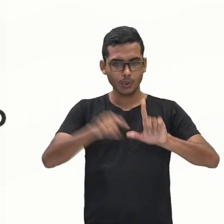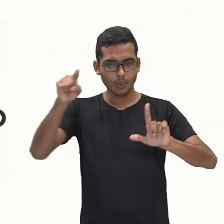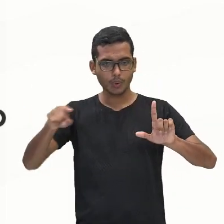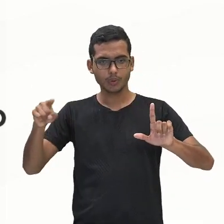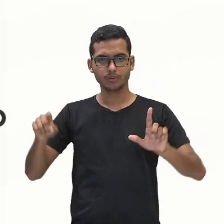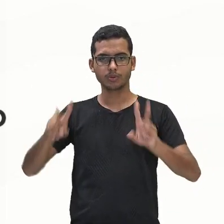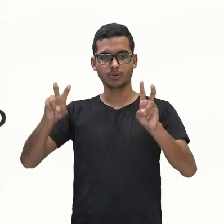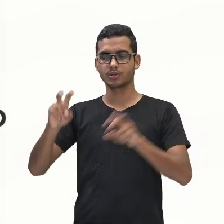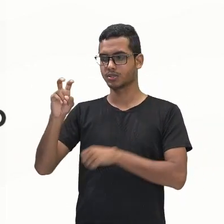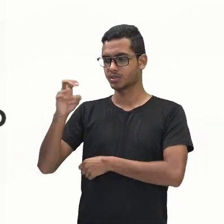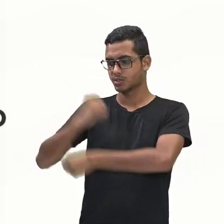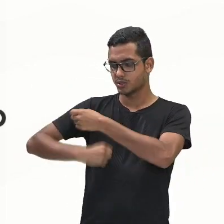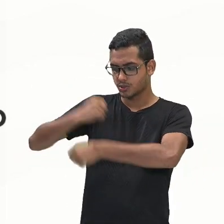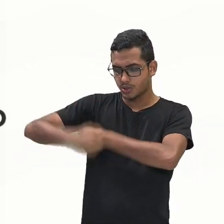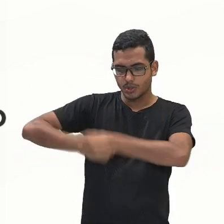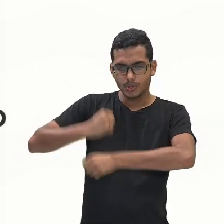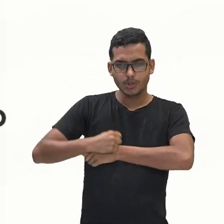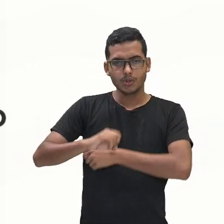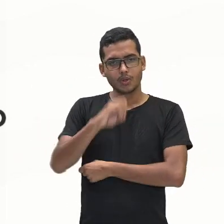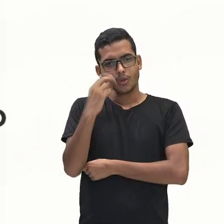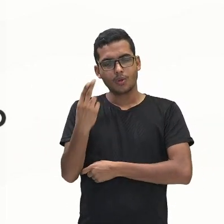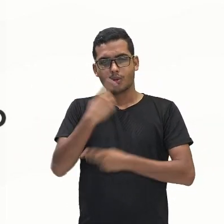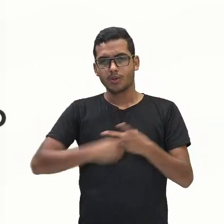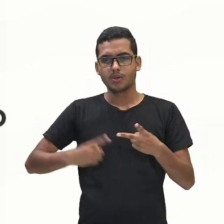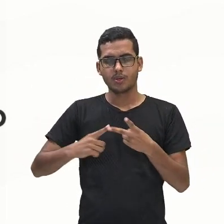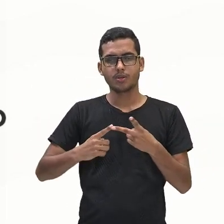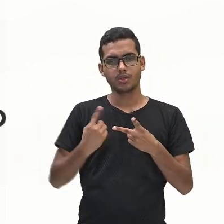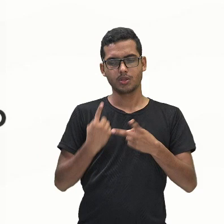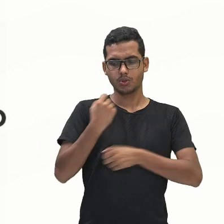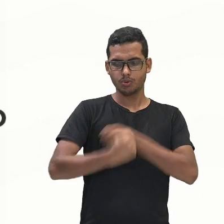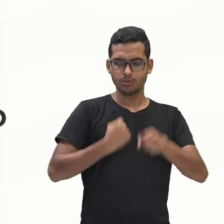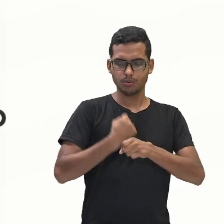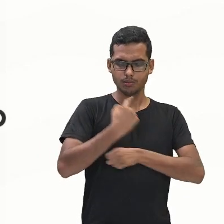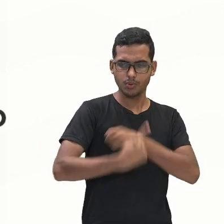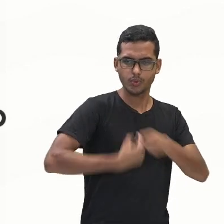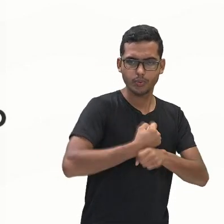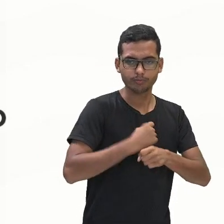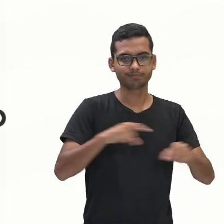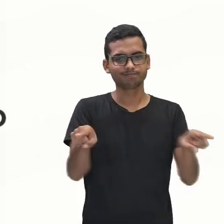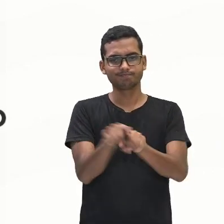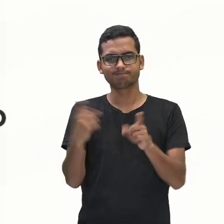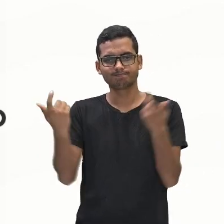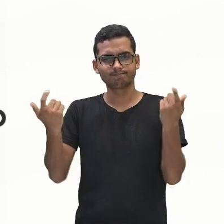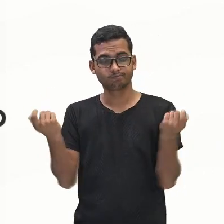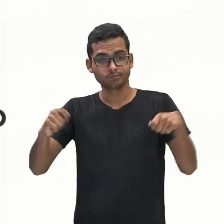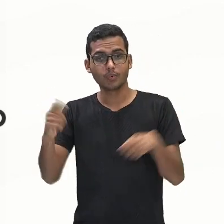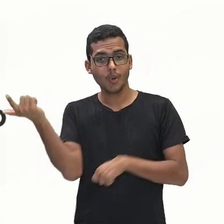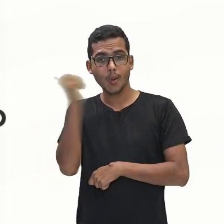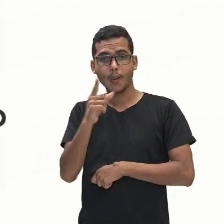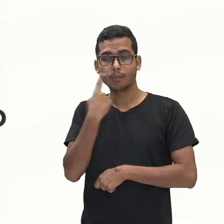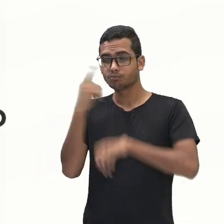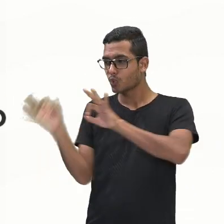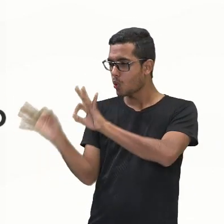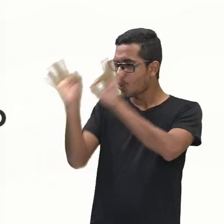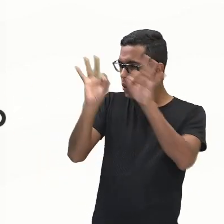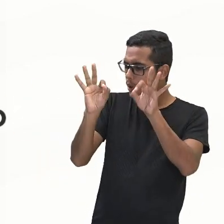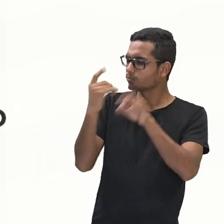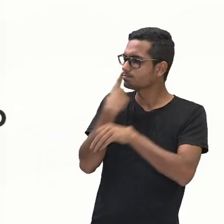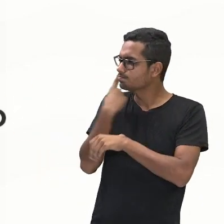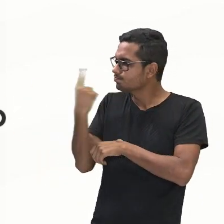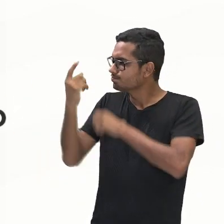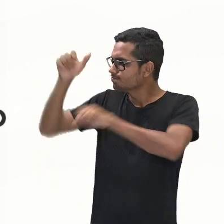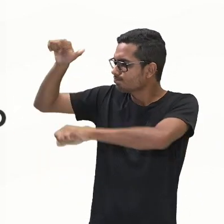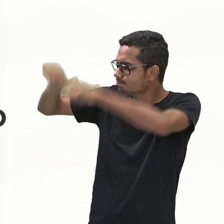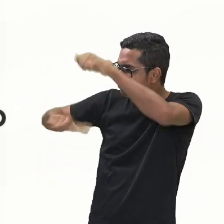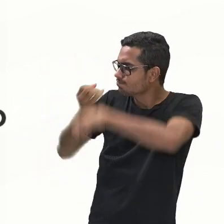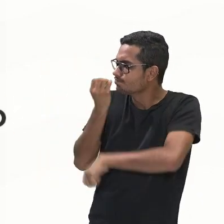anos, ou com relação aí a cada 1 ano, e aí você vai observando e temos aí